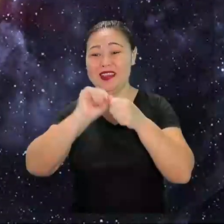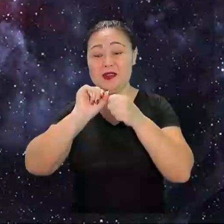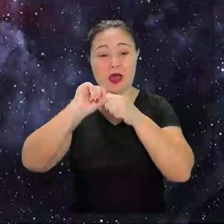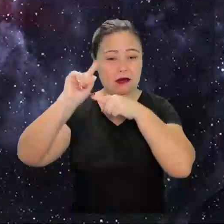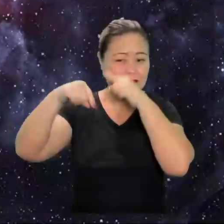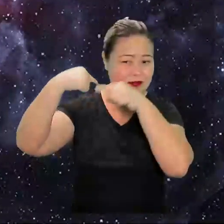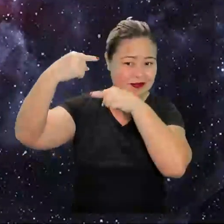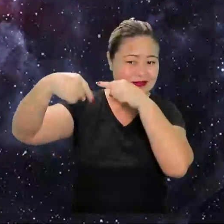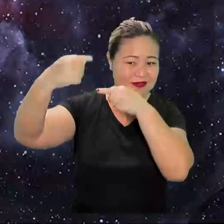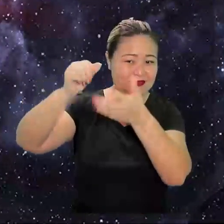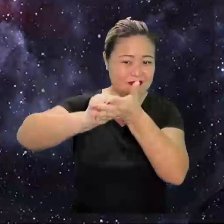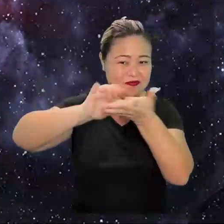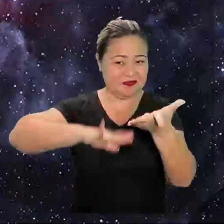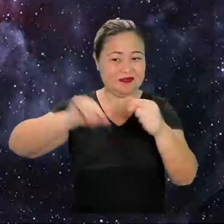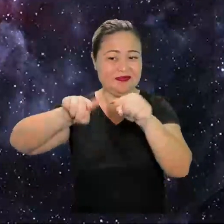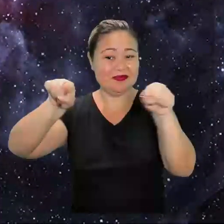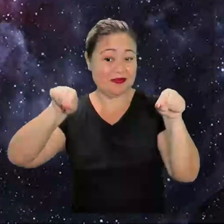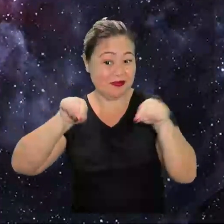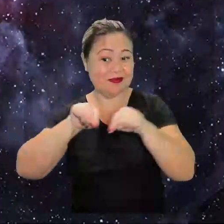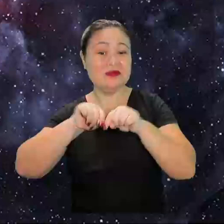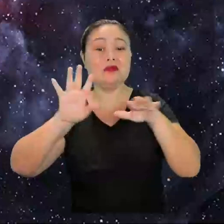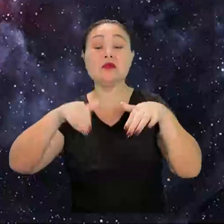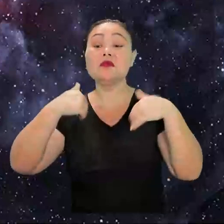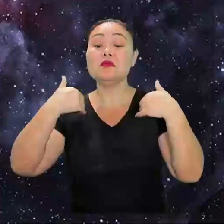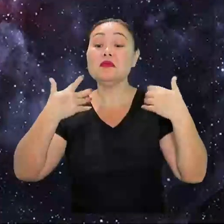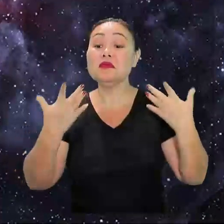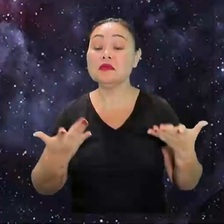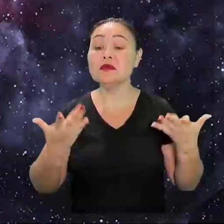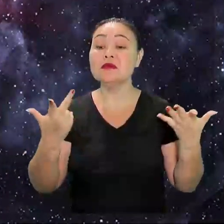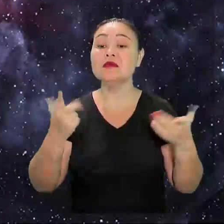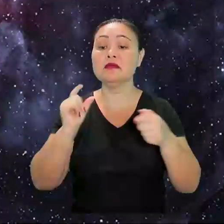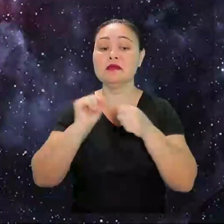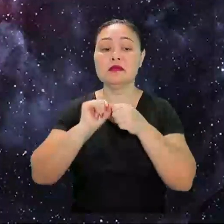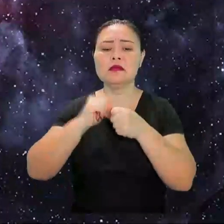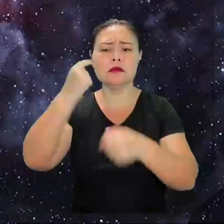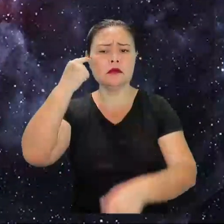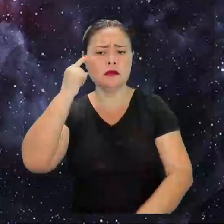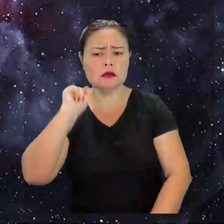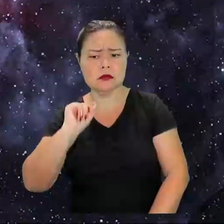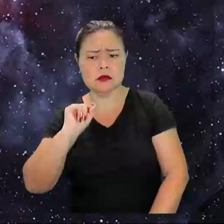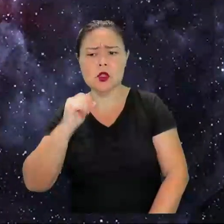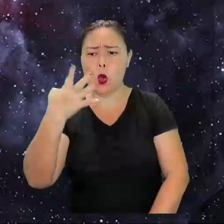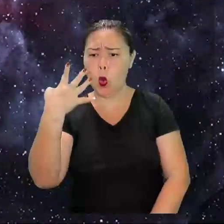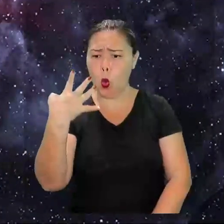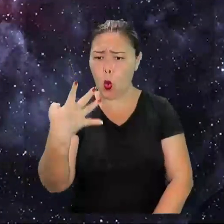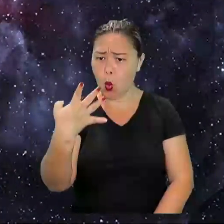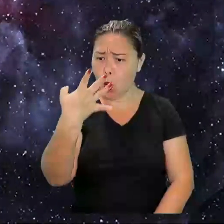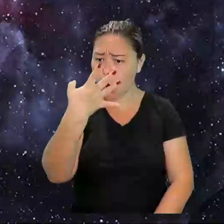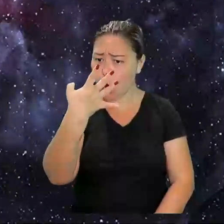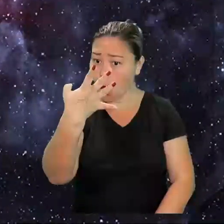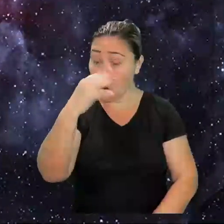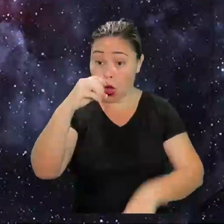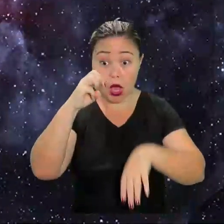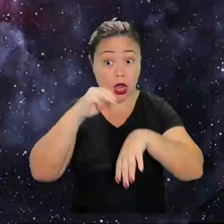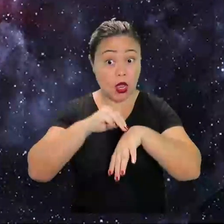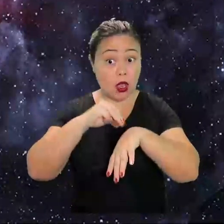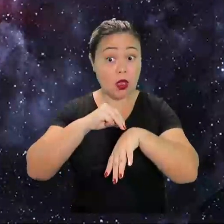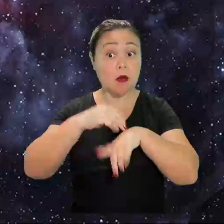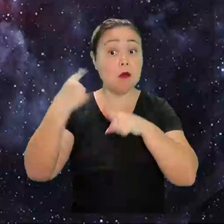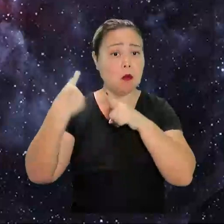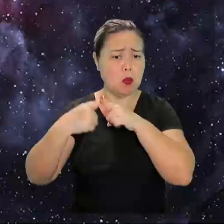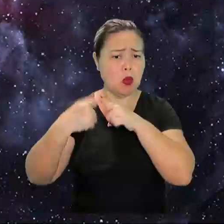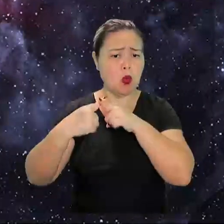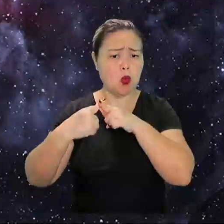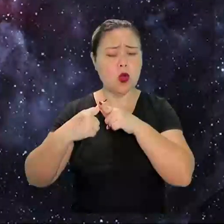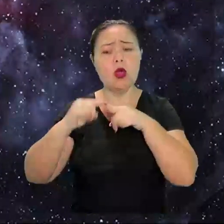também nas atividades de sala, né? E aí, o que acontece? Eles devem pensar, poxa, mas 4 só em 40 minutos? Olha, porque